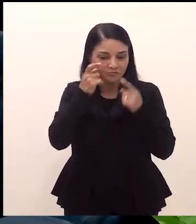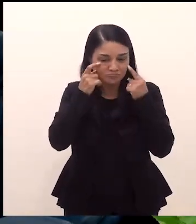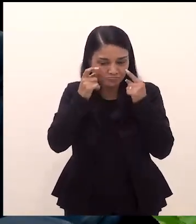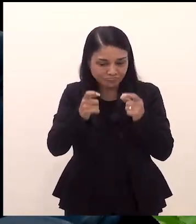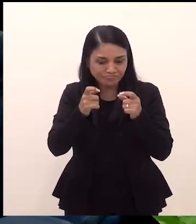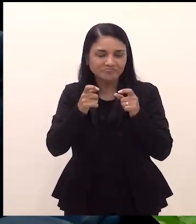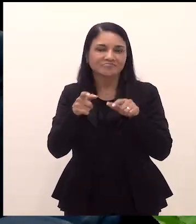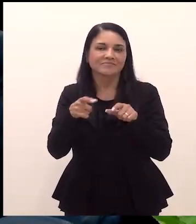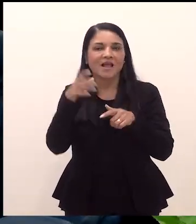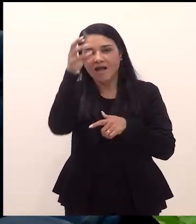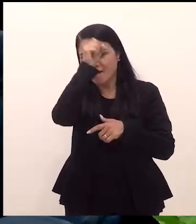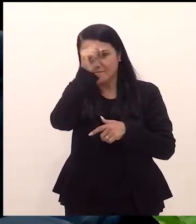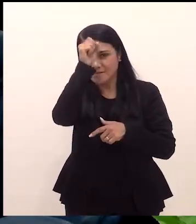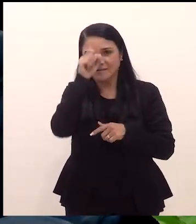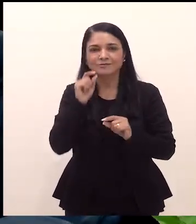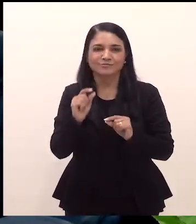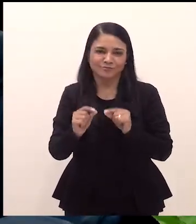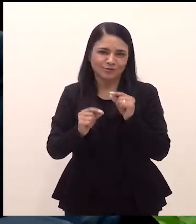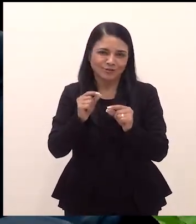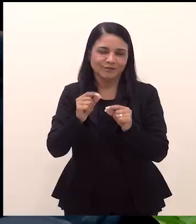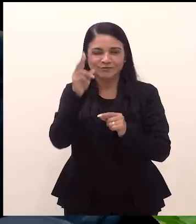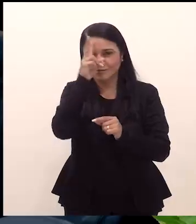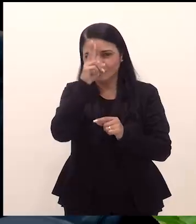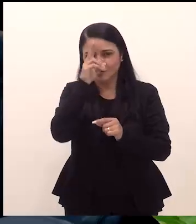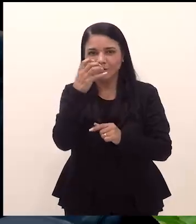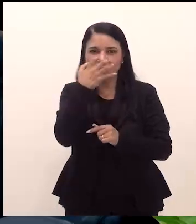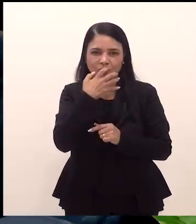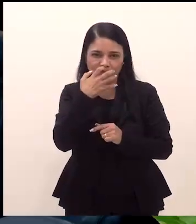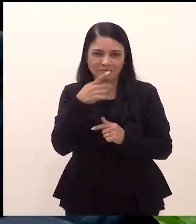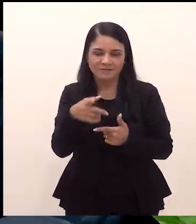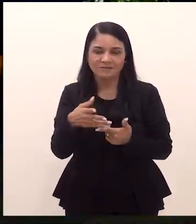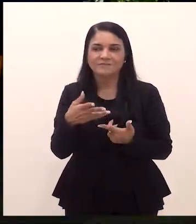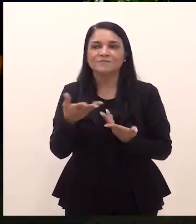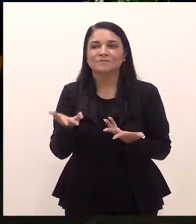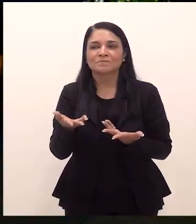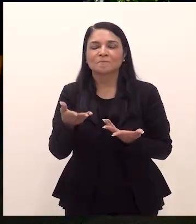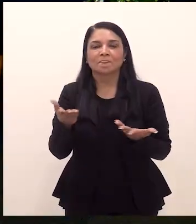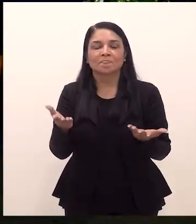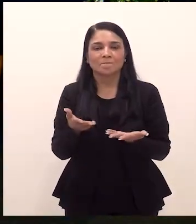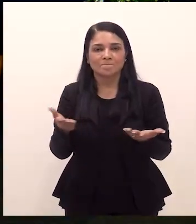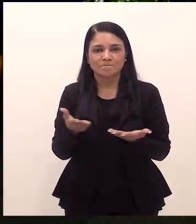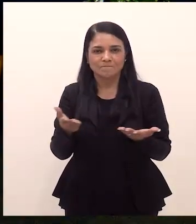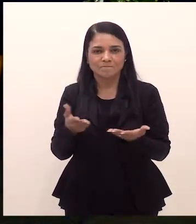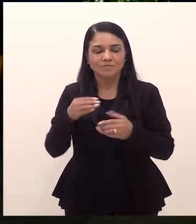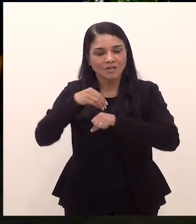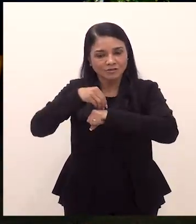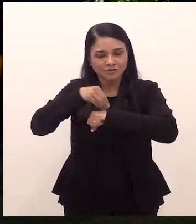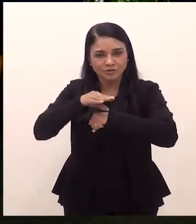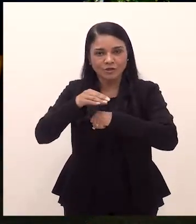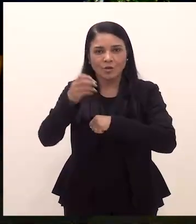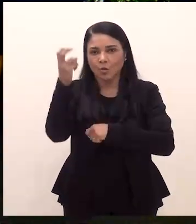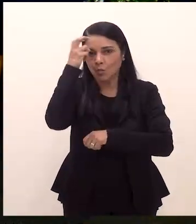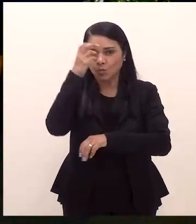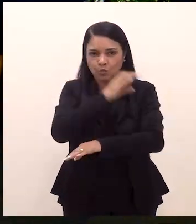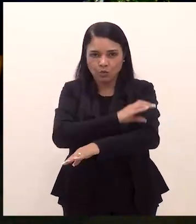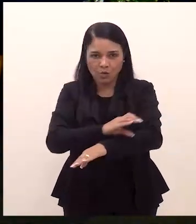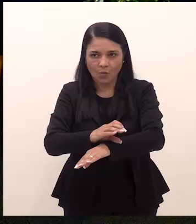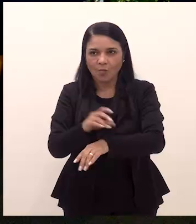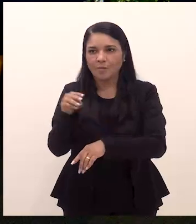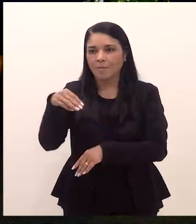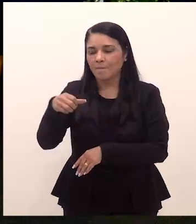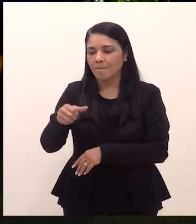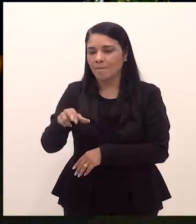porque fica ligado e aprende um pouquinho da história da música. É isso, gente. E agora, nossa dica